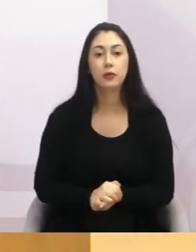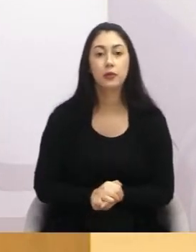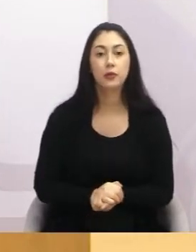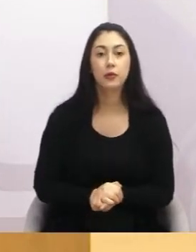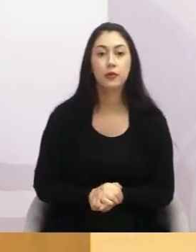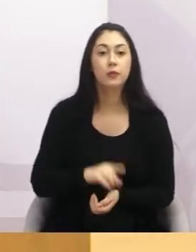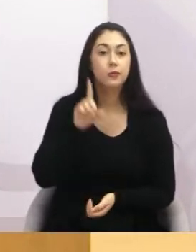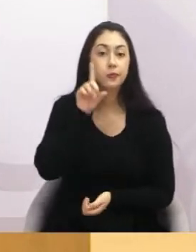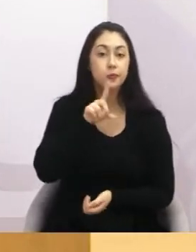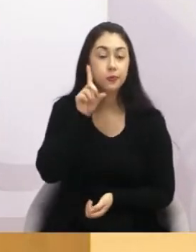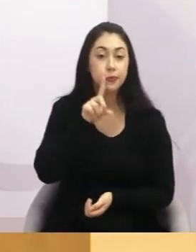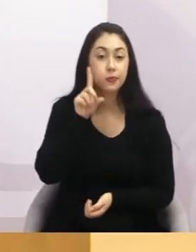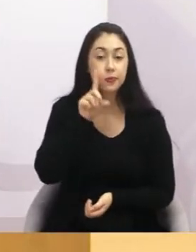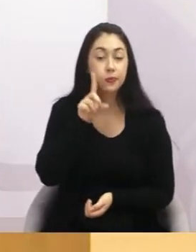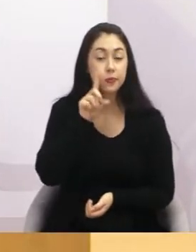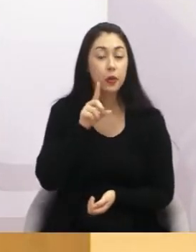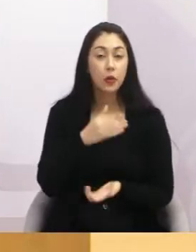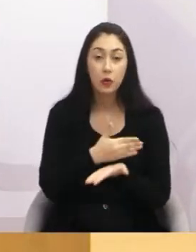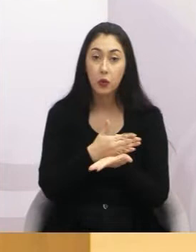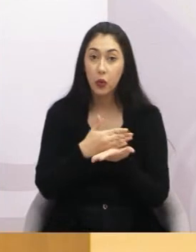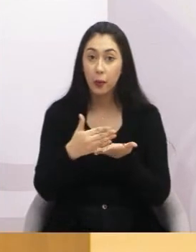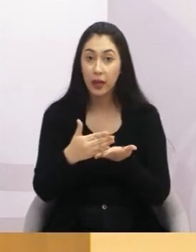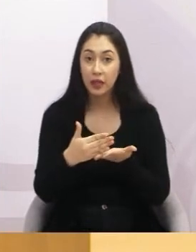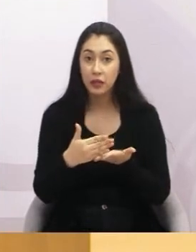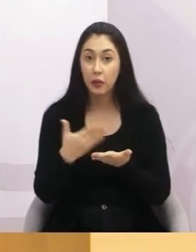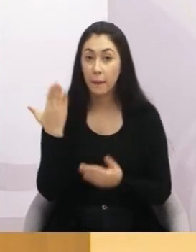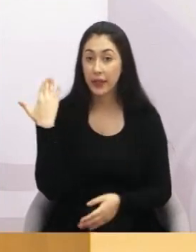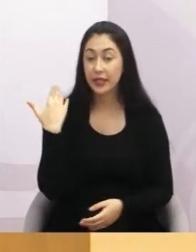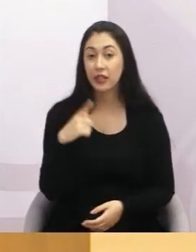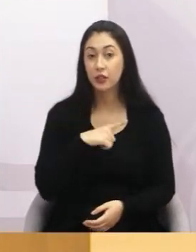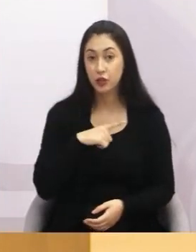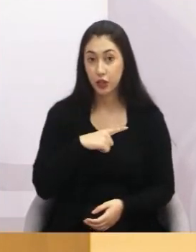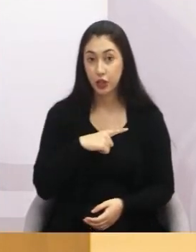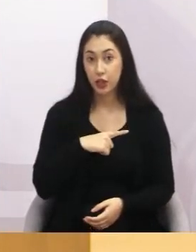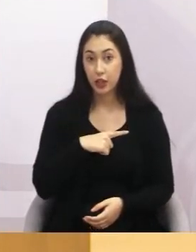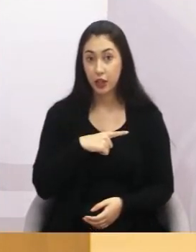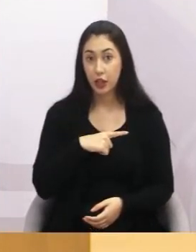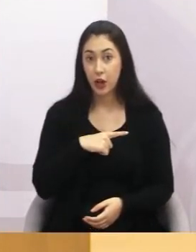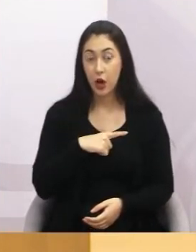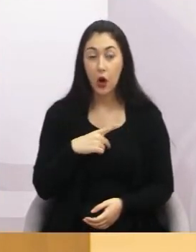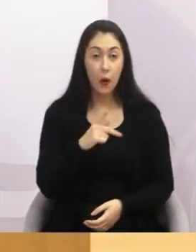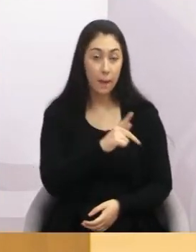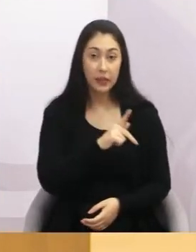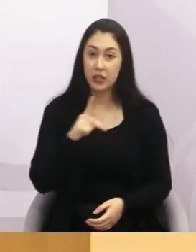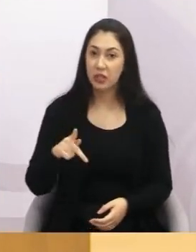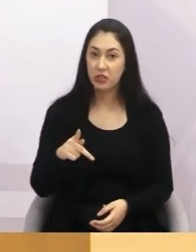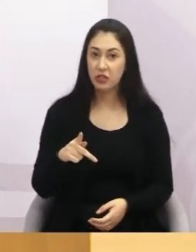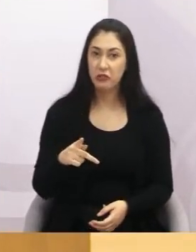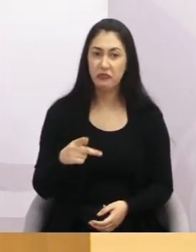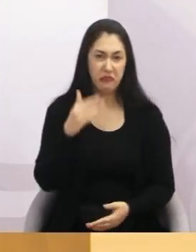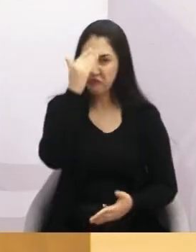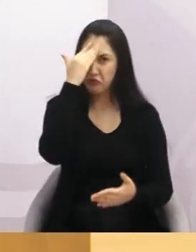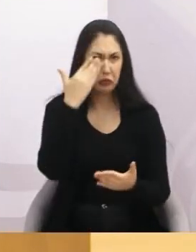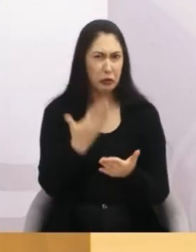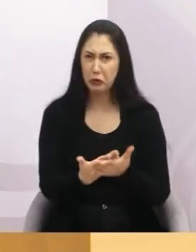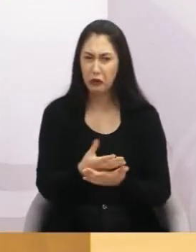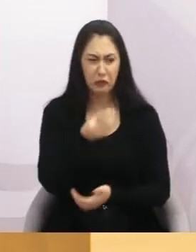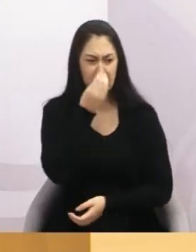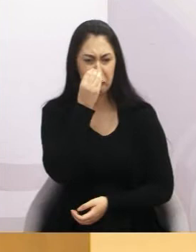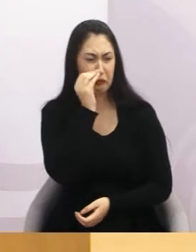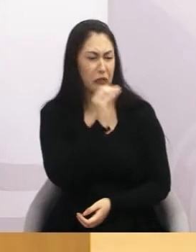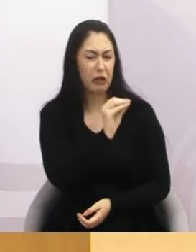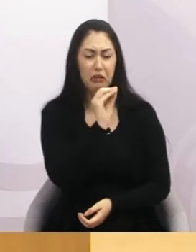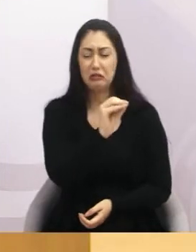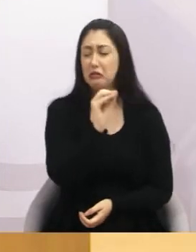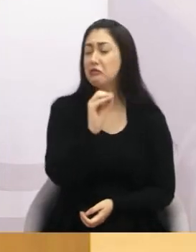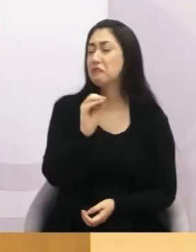que teve inicialmente um presidente negacionista durante a pandemia, que não acreditava que essa doença poderia ceifar a